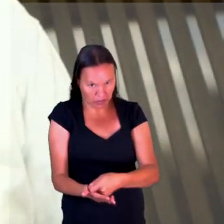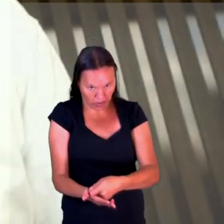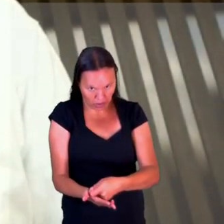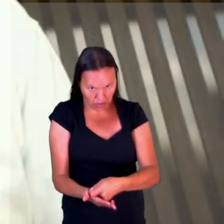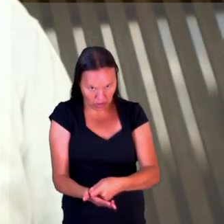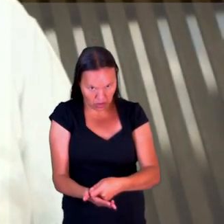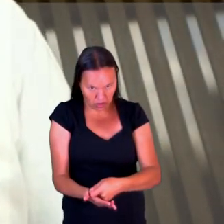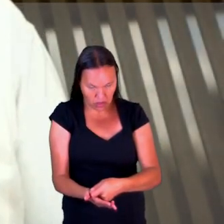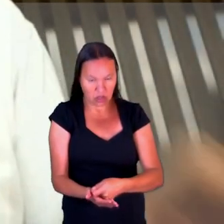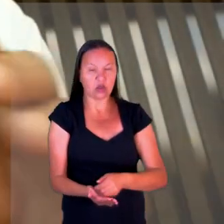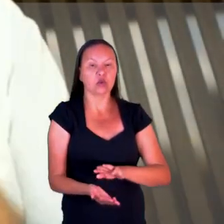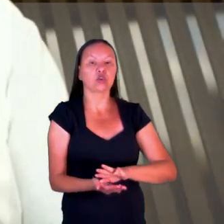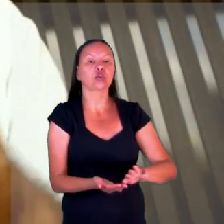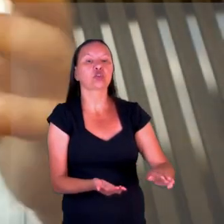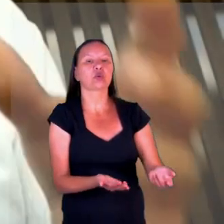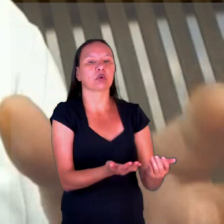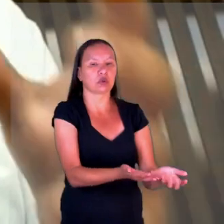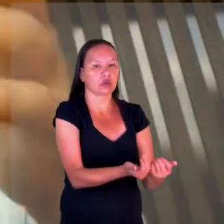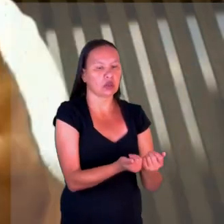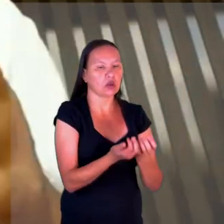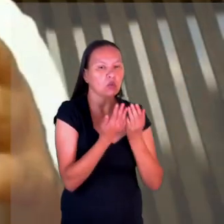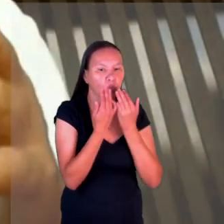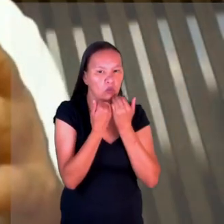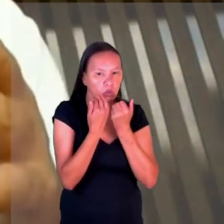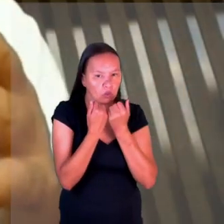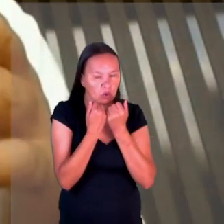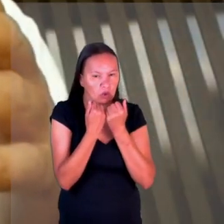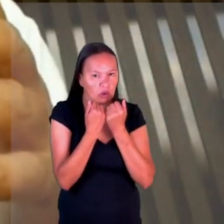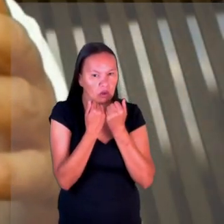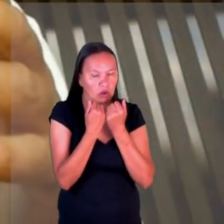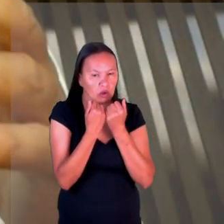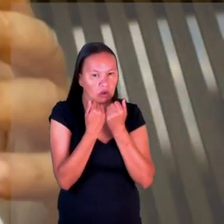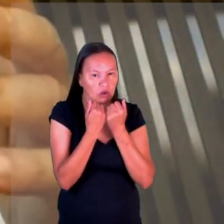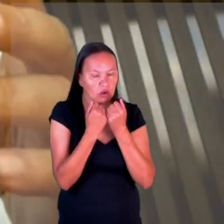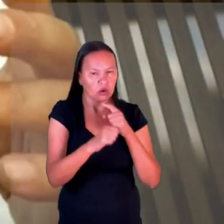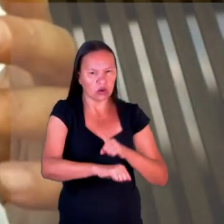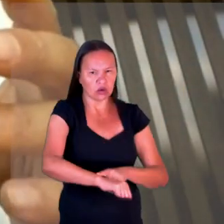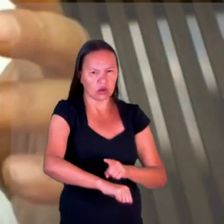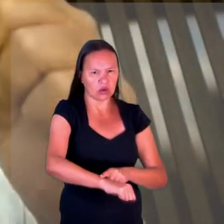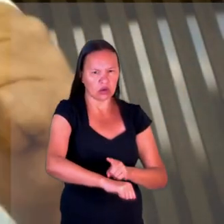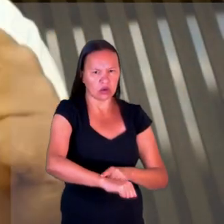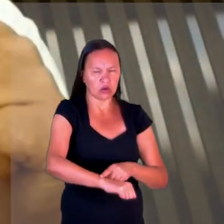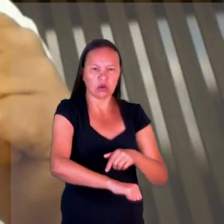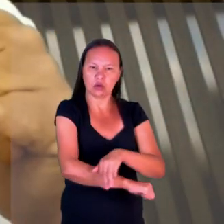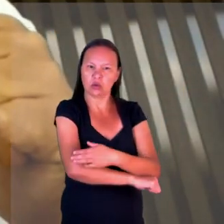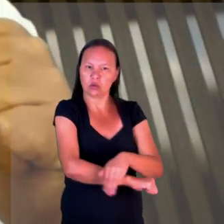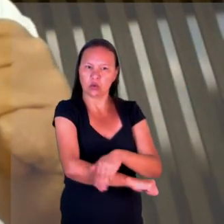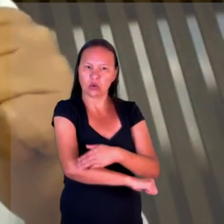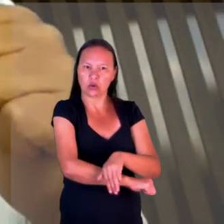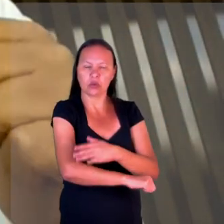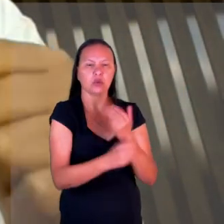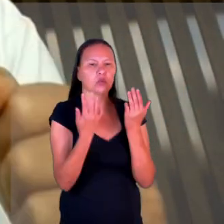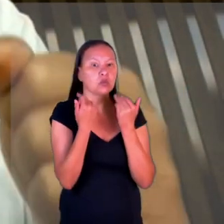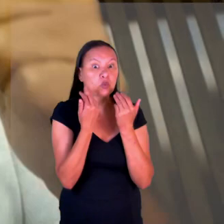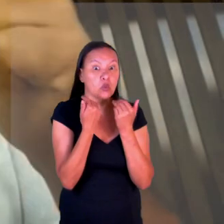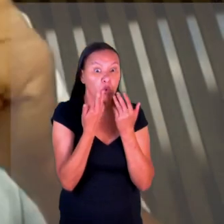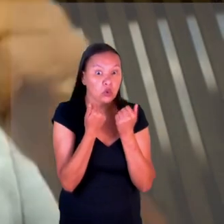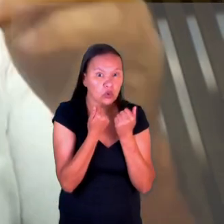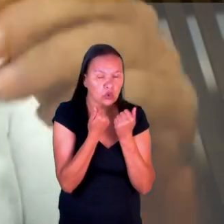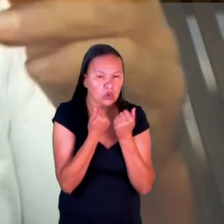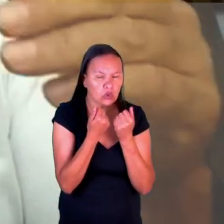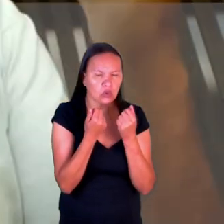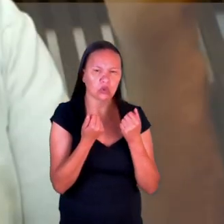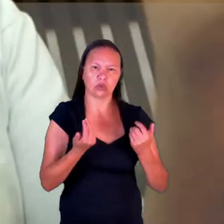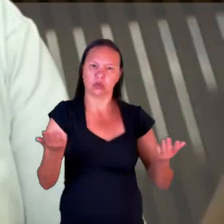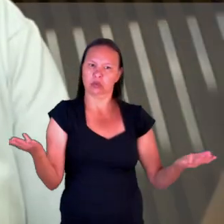as sobras então ele não tem uma regularidade Ele come as pessoas pessoas dizer o povo da rua come muito né eu digo ele come muito porque